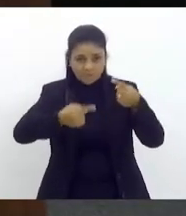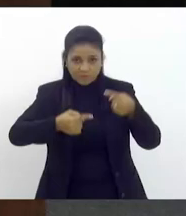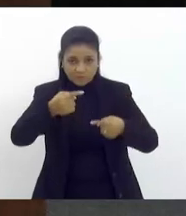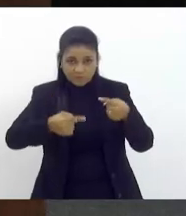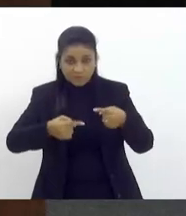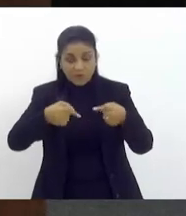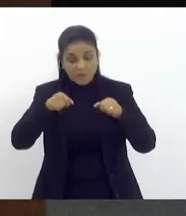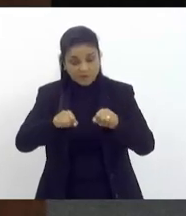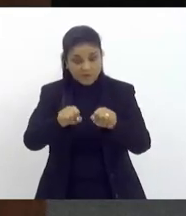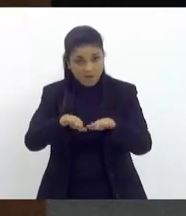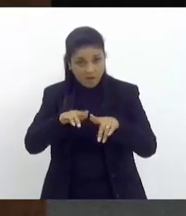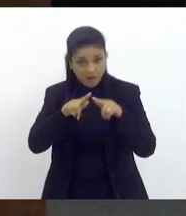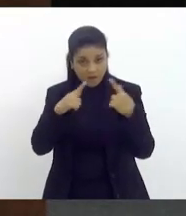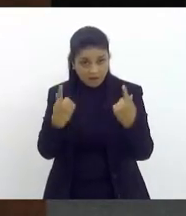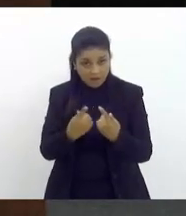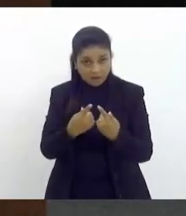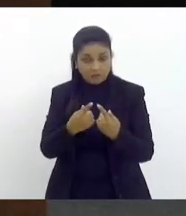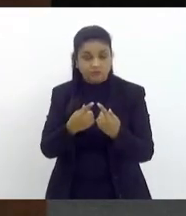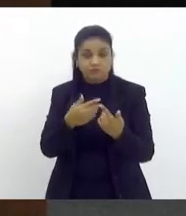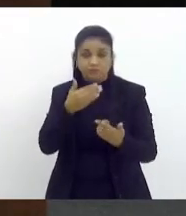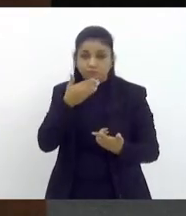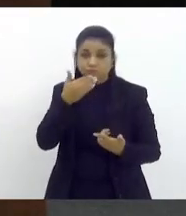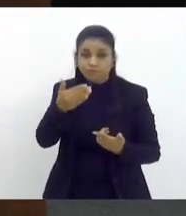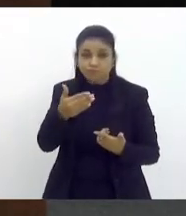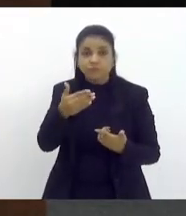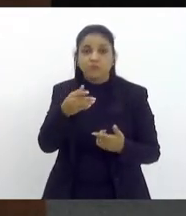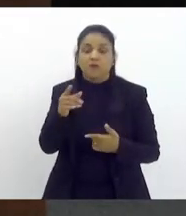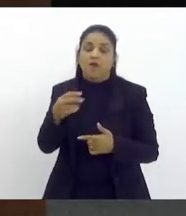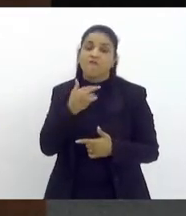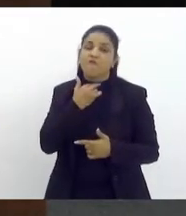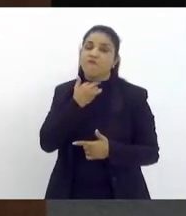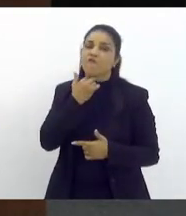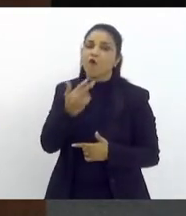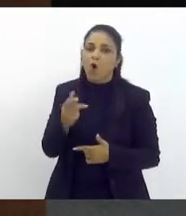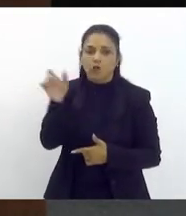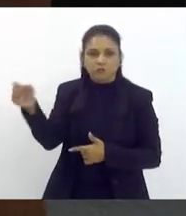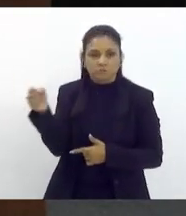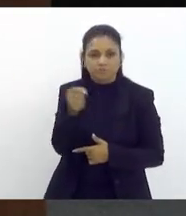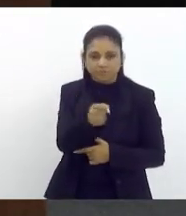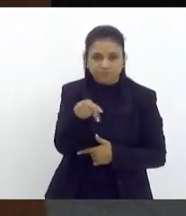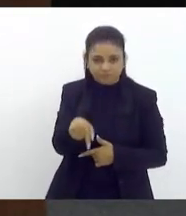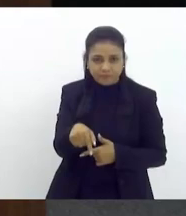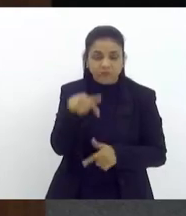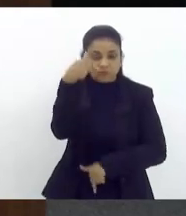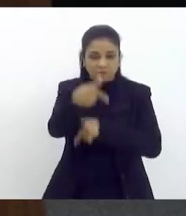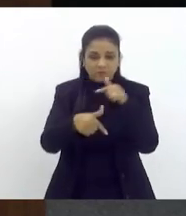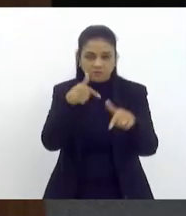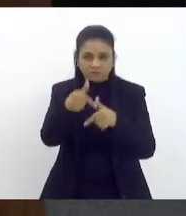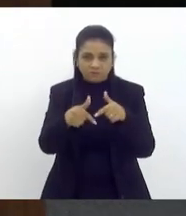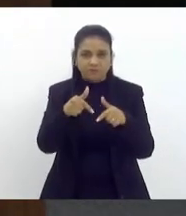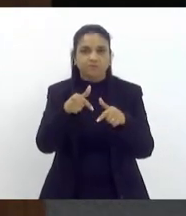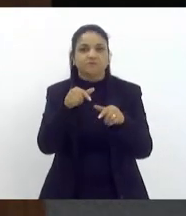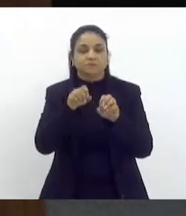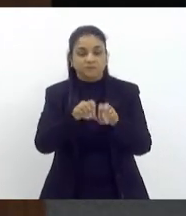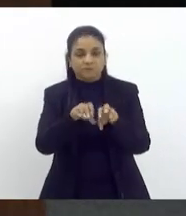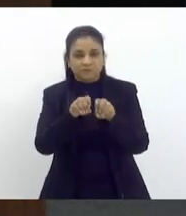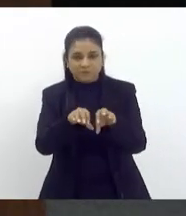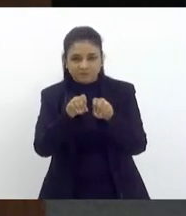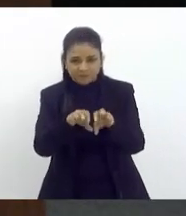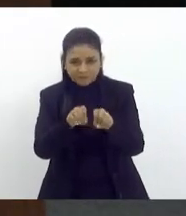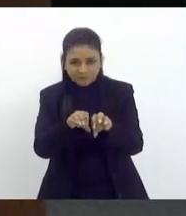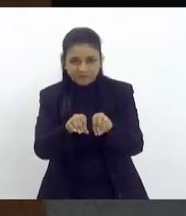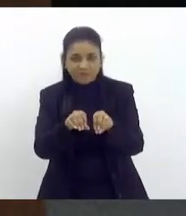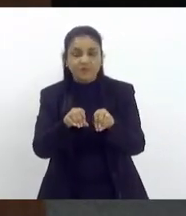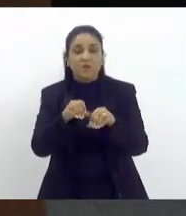Evoque um momento para dar voz aqueles e aquelas que hoje lutam por uma educação de fato de qualidade